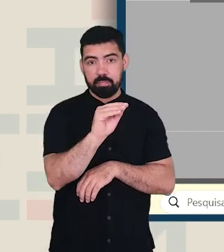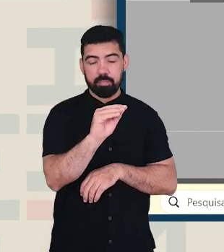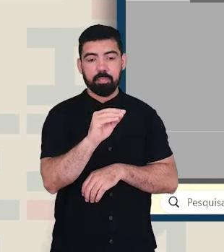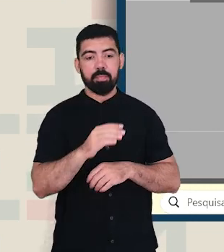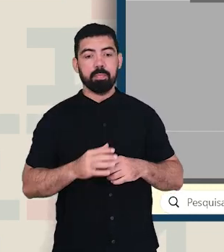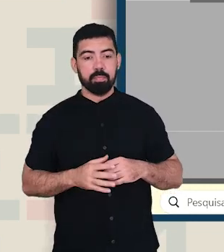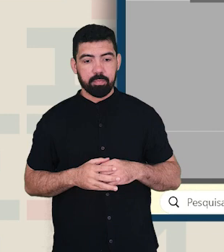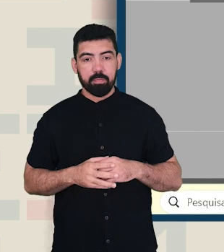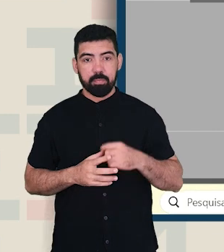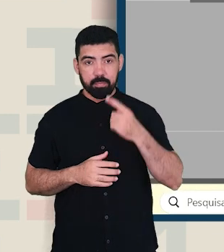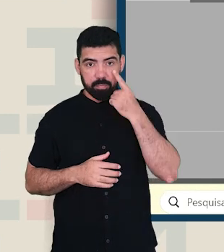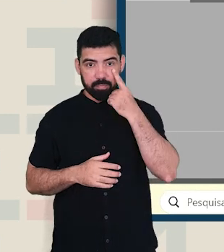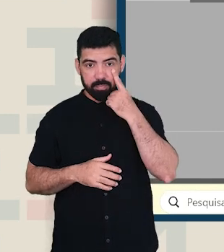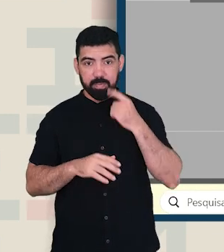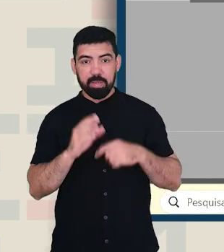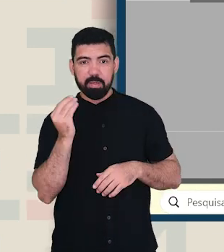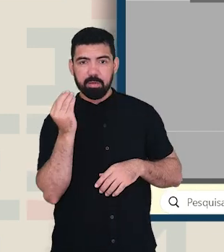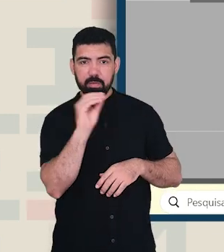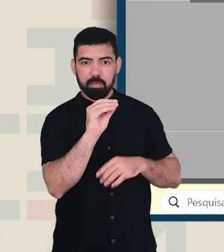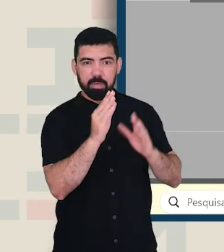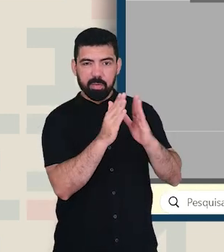espaço, deixa de funcionar.